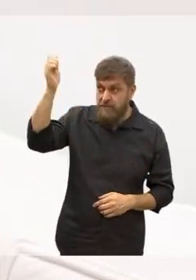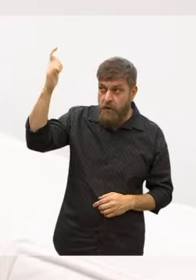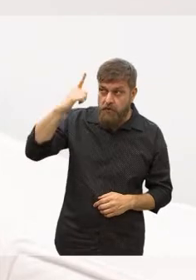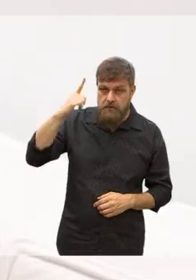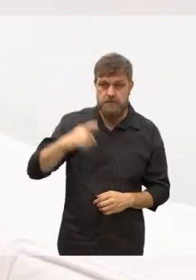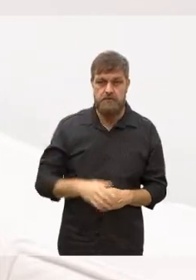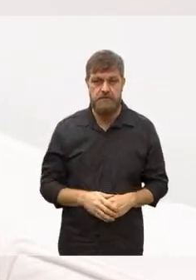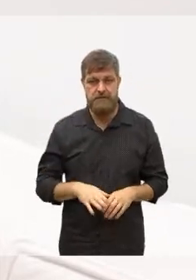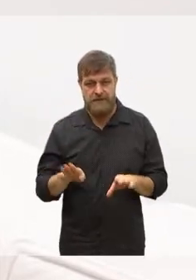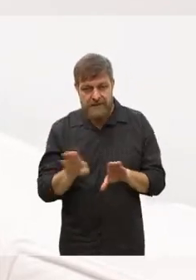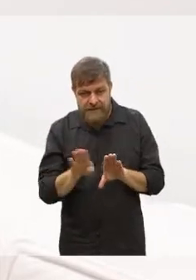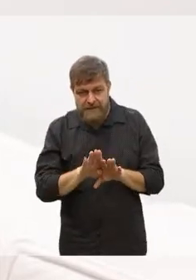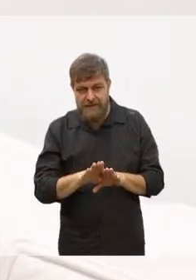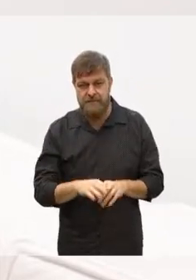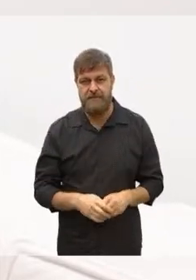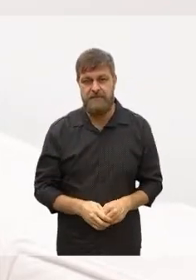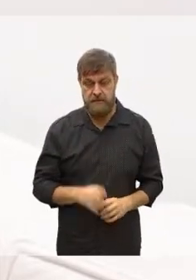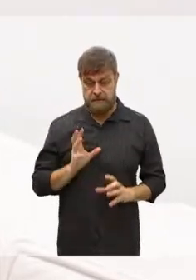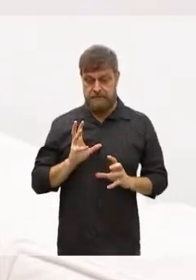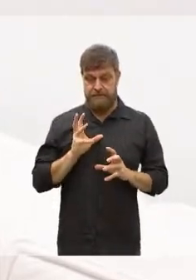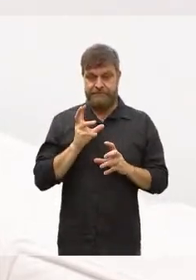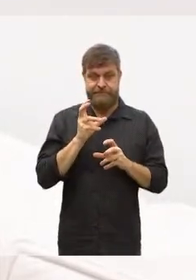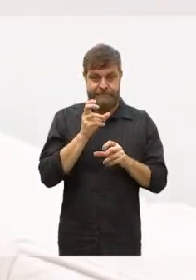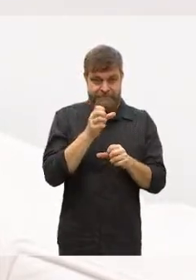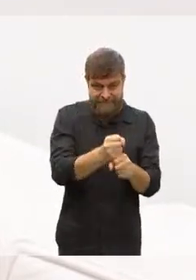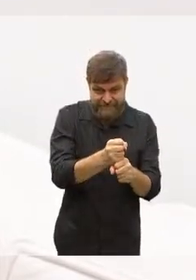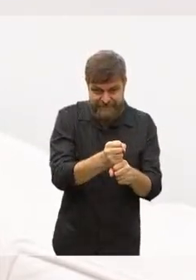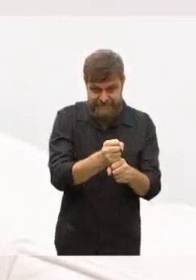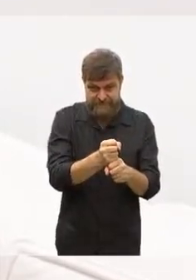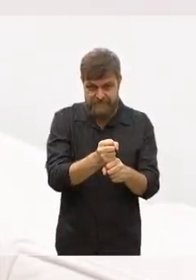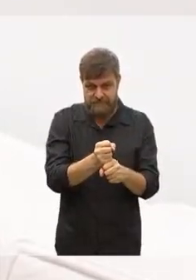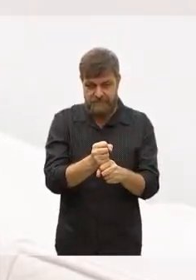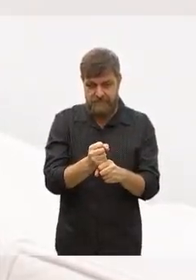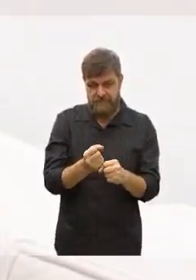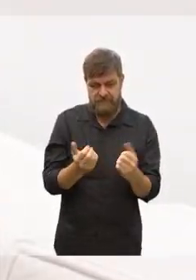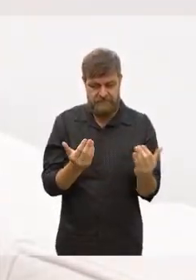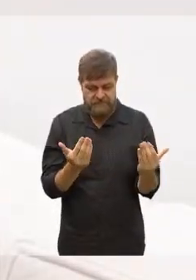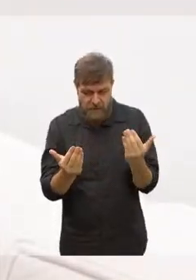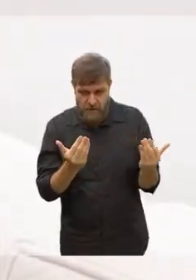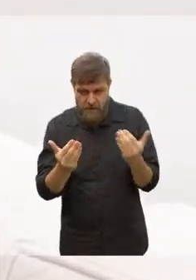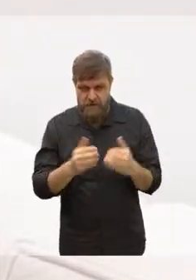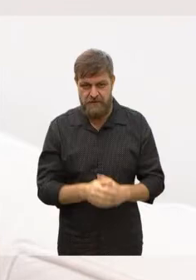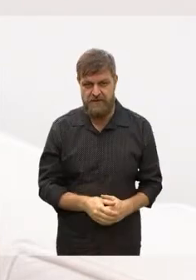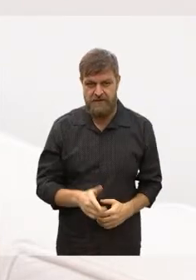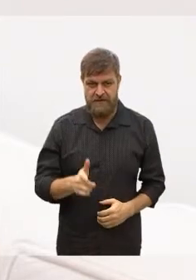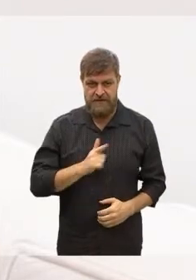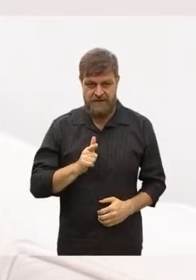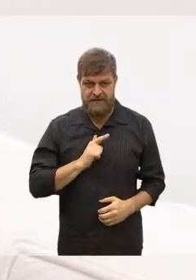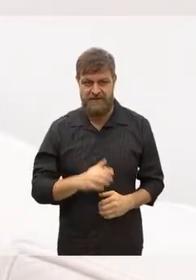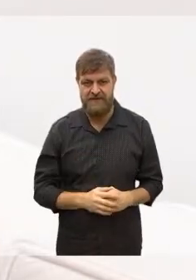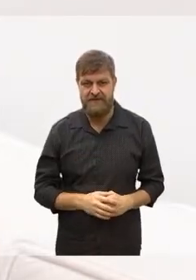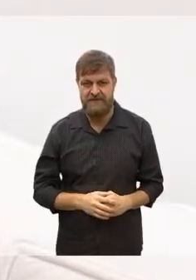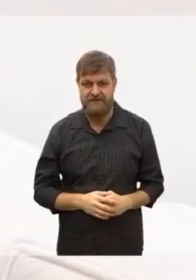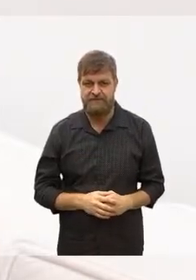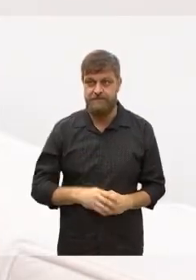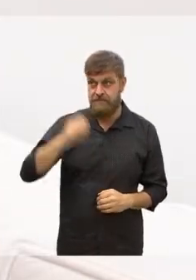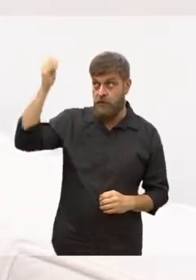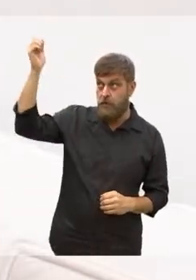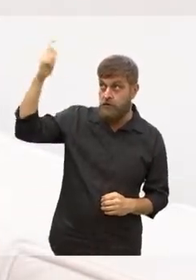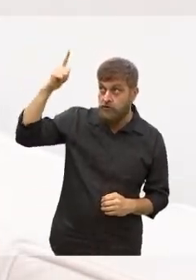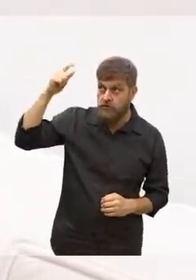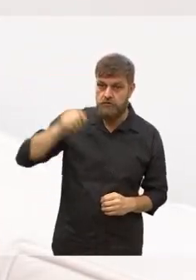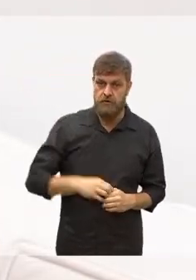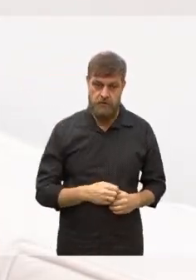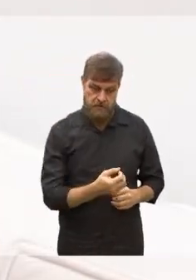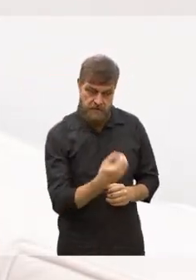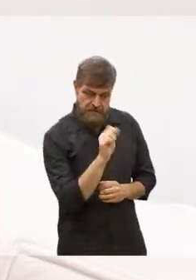a outra é aquela questão da somatória. Ela, dentre as gradações que eu vou te falar, uma mede 6, a outra